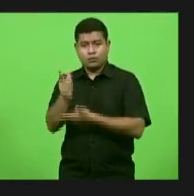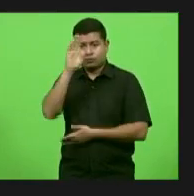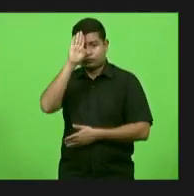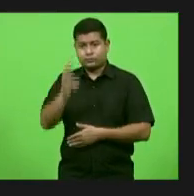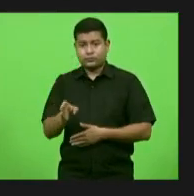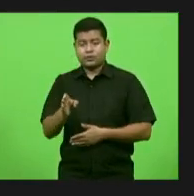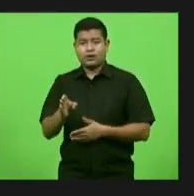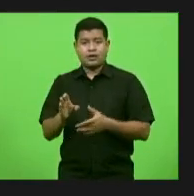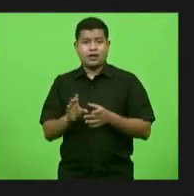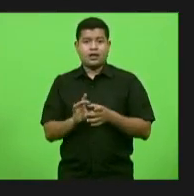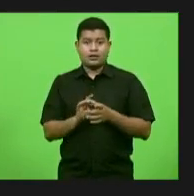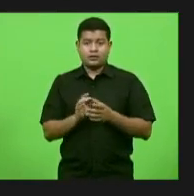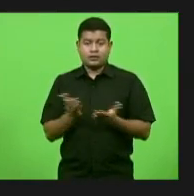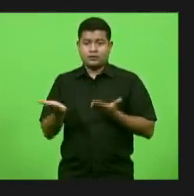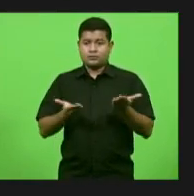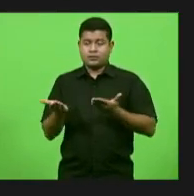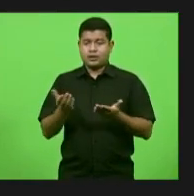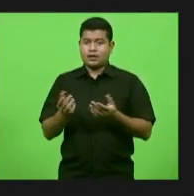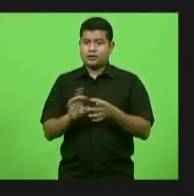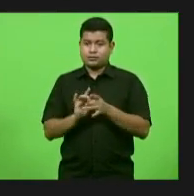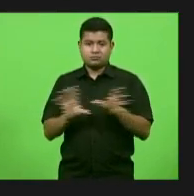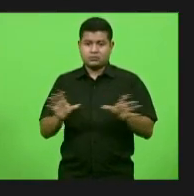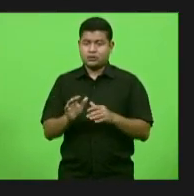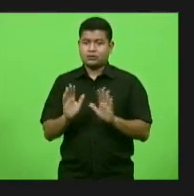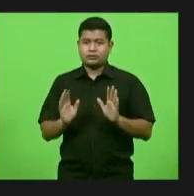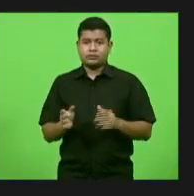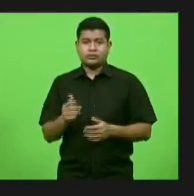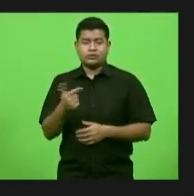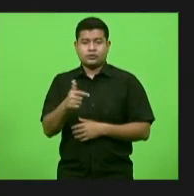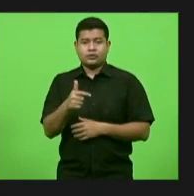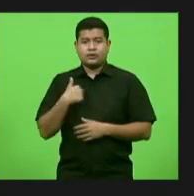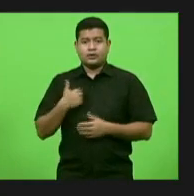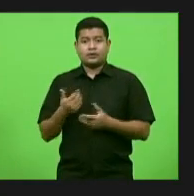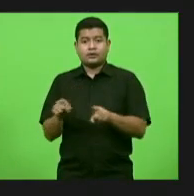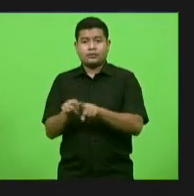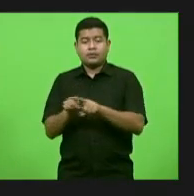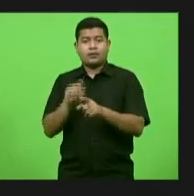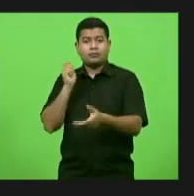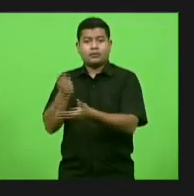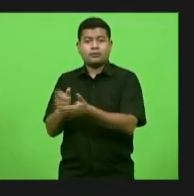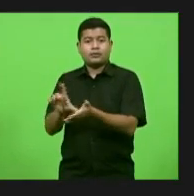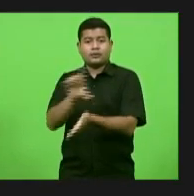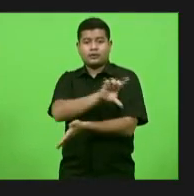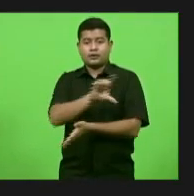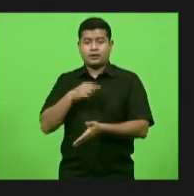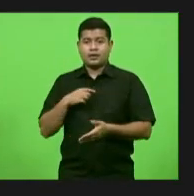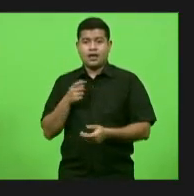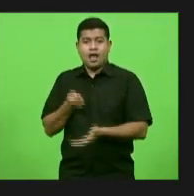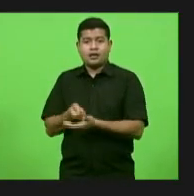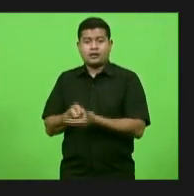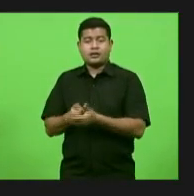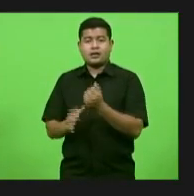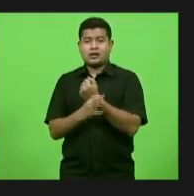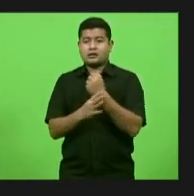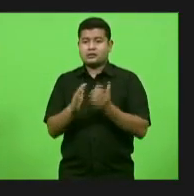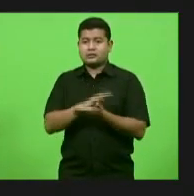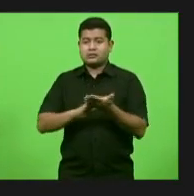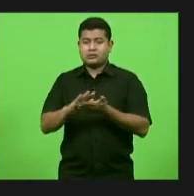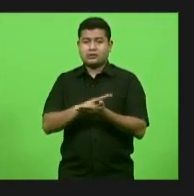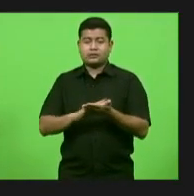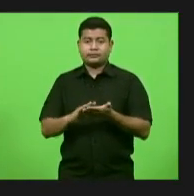dispensa de licitação e mediante o pagamento antecipado, sem a exigência de qualquer garantia pelo Estado,